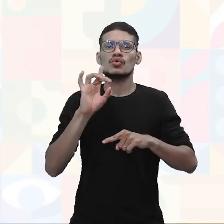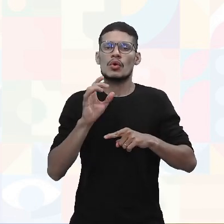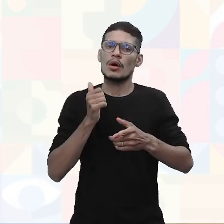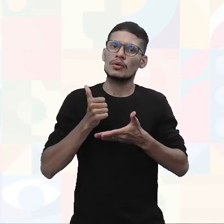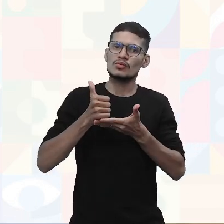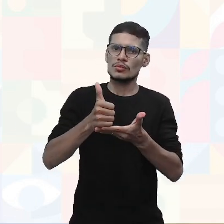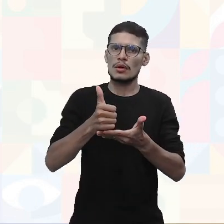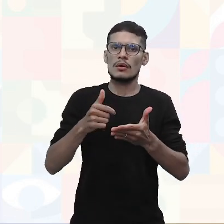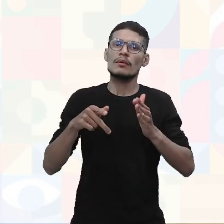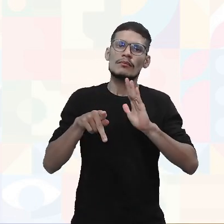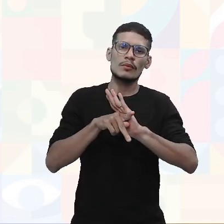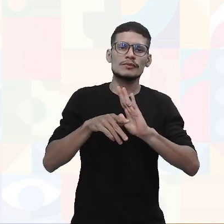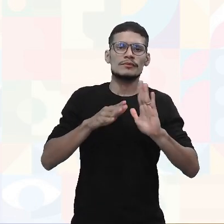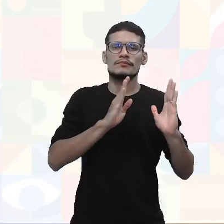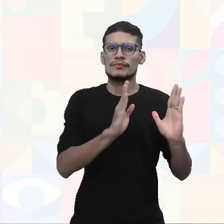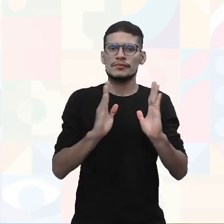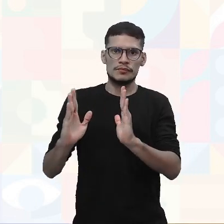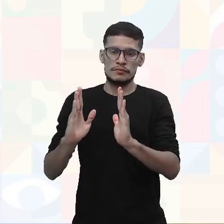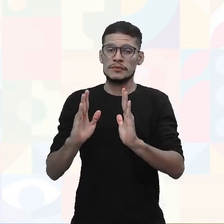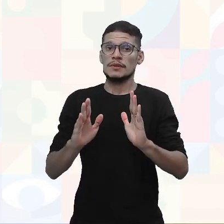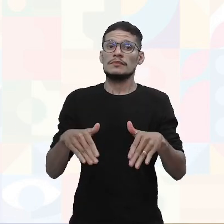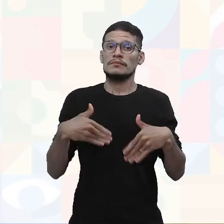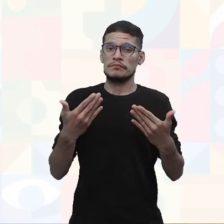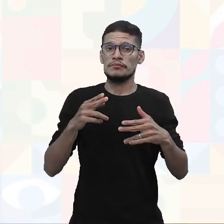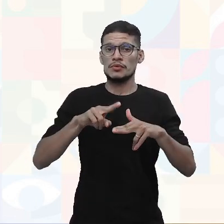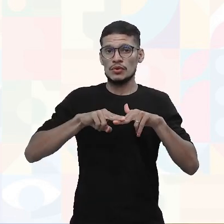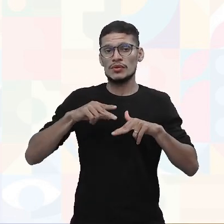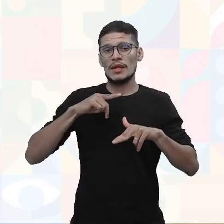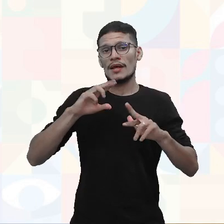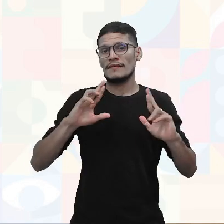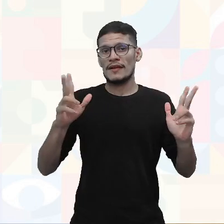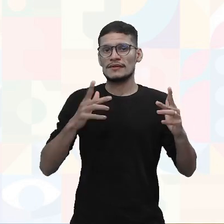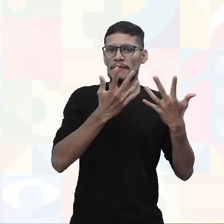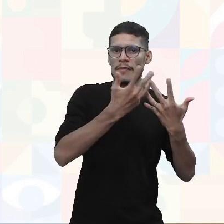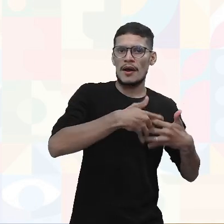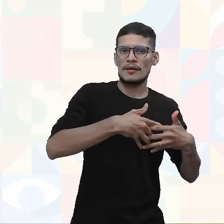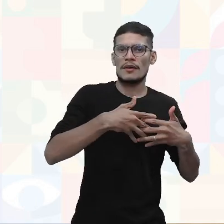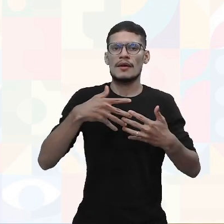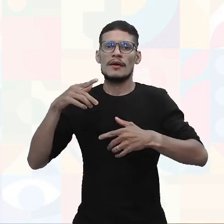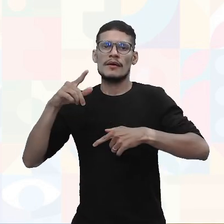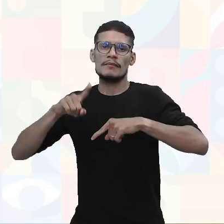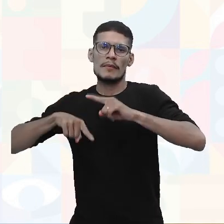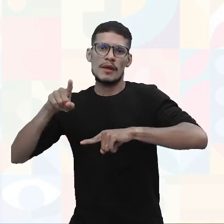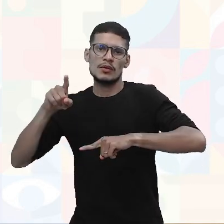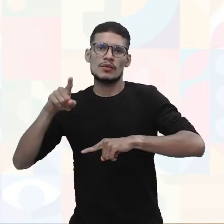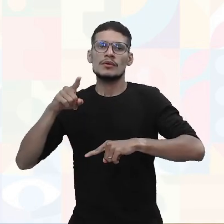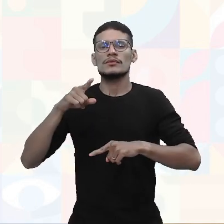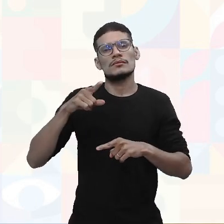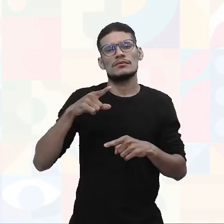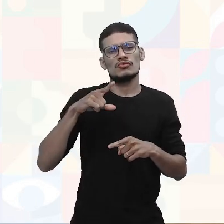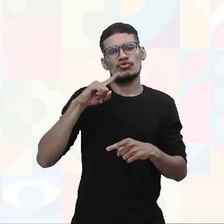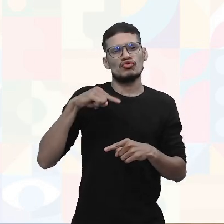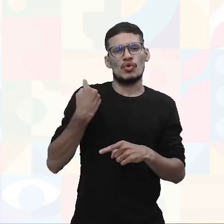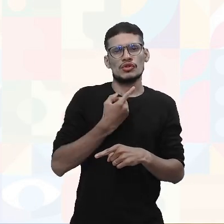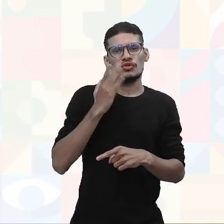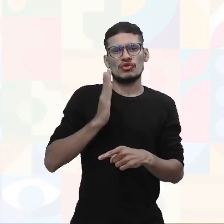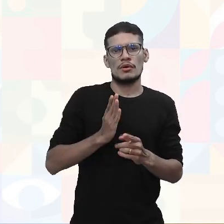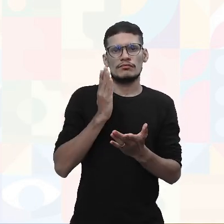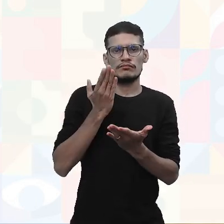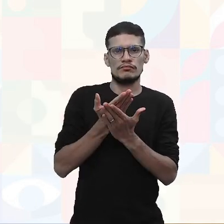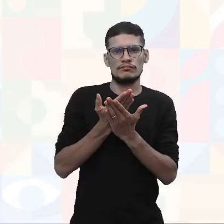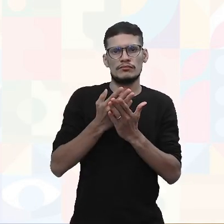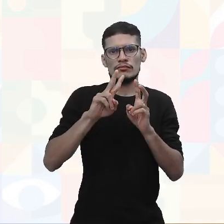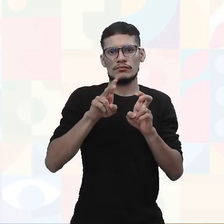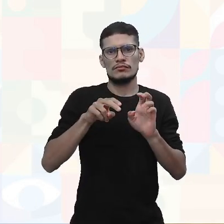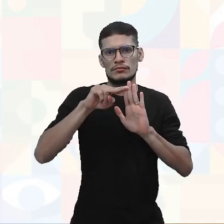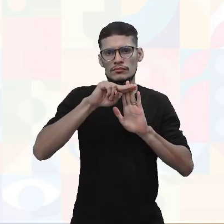nesse processo. Então, aí vai estar essa grande diferença entre máquinas e equipamentos, de acordo com o que a gente está seguindo na nossa norma.